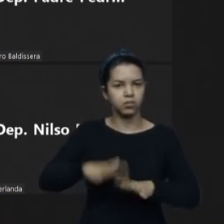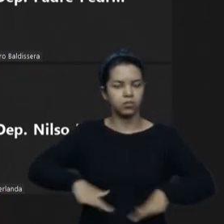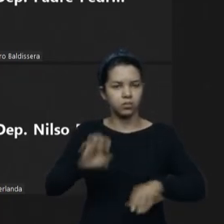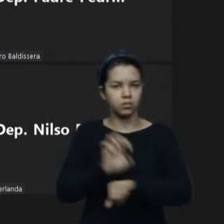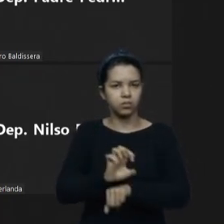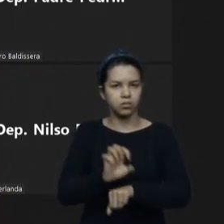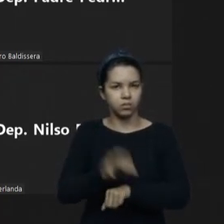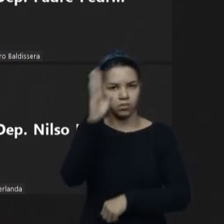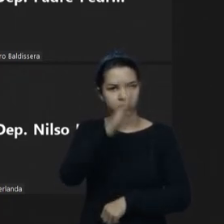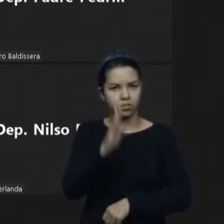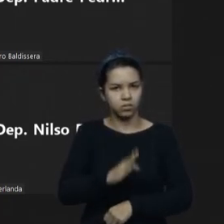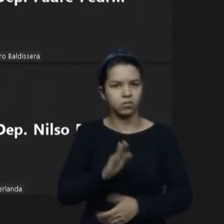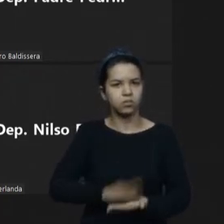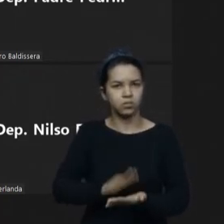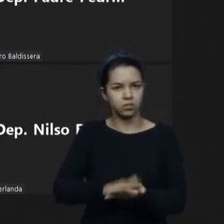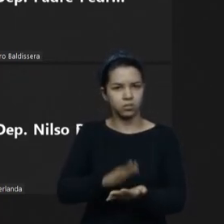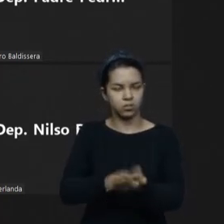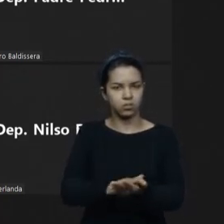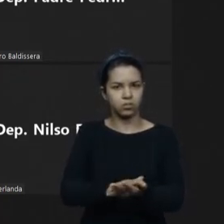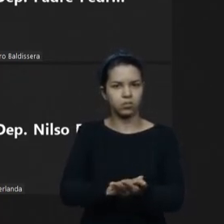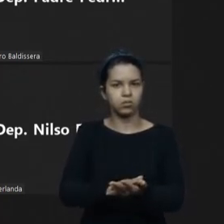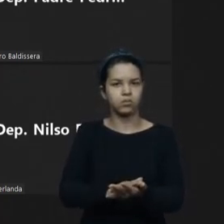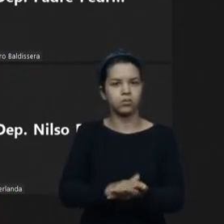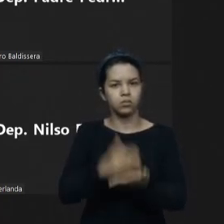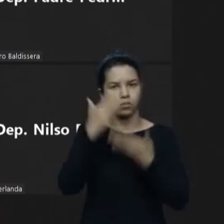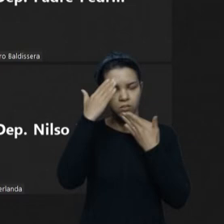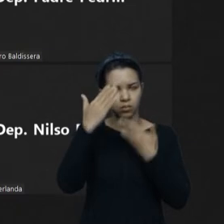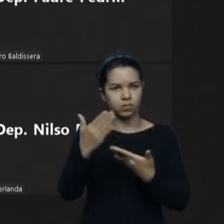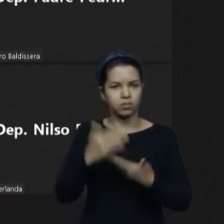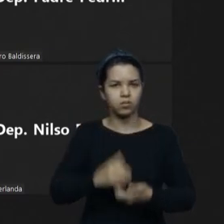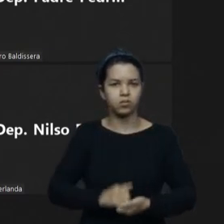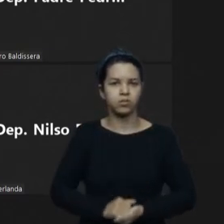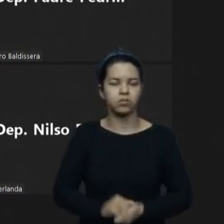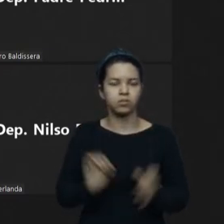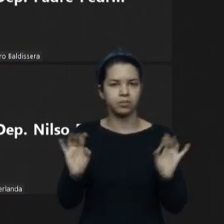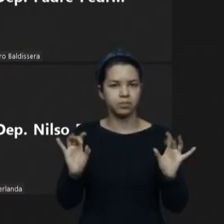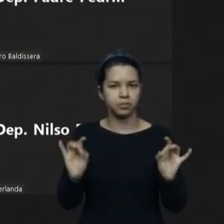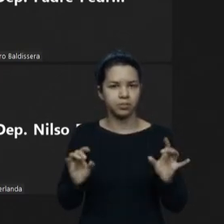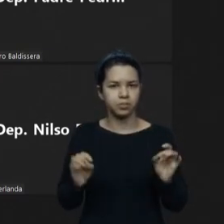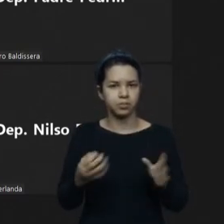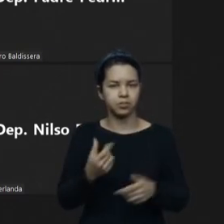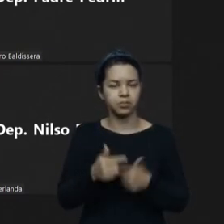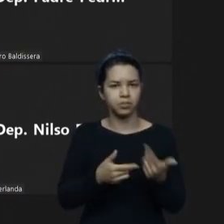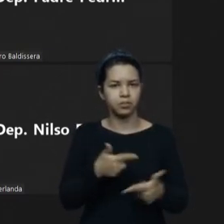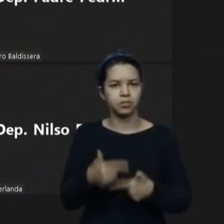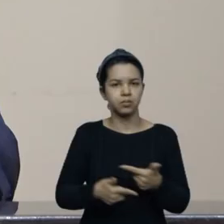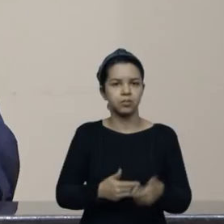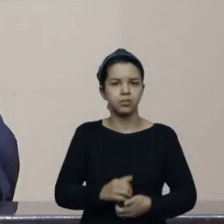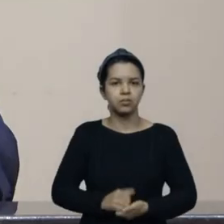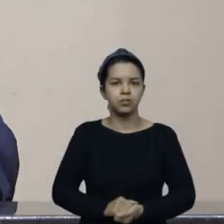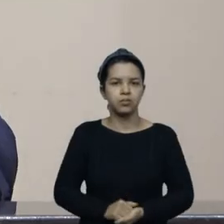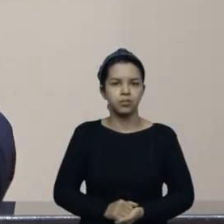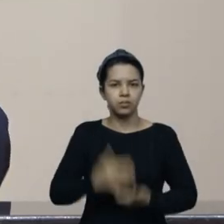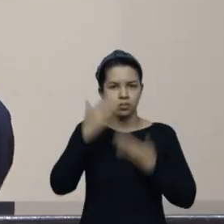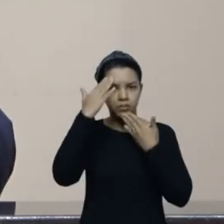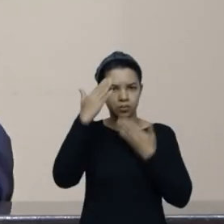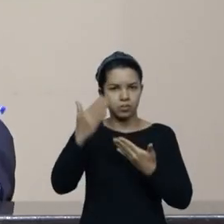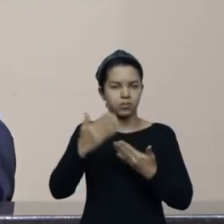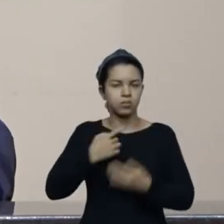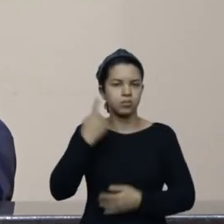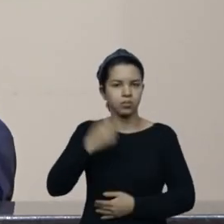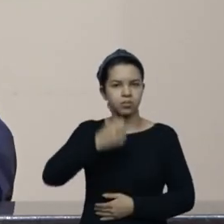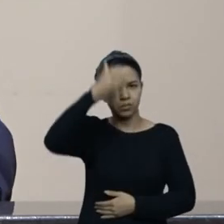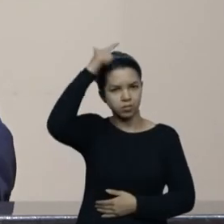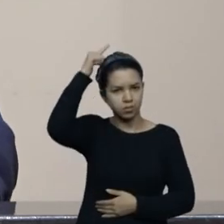para todo o Brasil, né? Então, parabéns à Renal Vida. Obrigado, presidente, pela oportunidade, bom trabalho. Obrigado, deputado Adriano, pelo carinho,